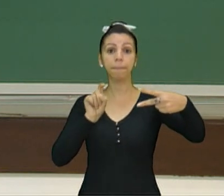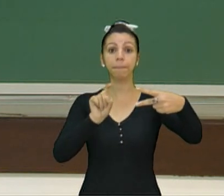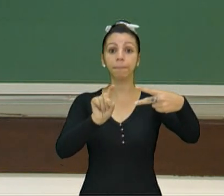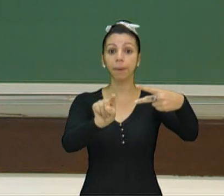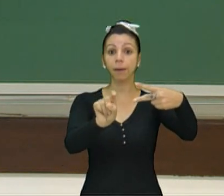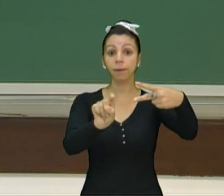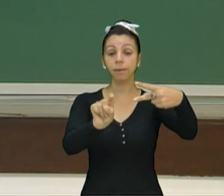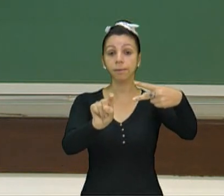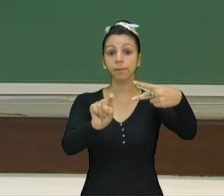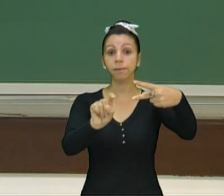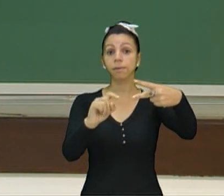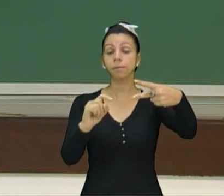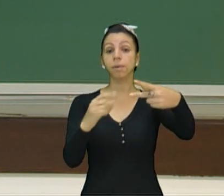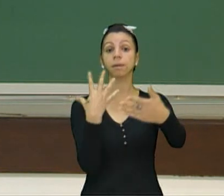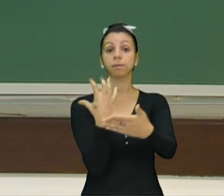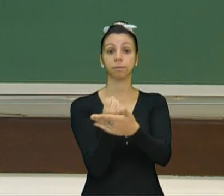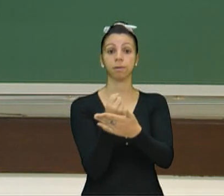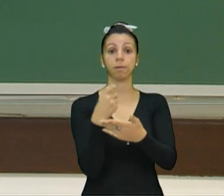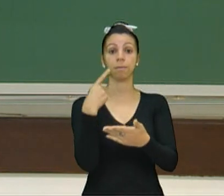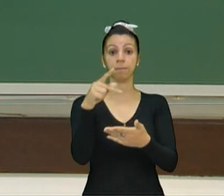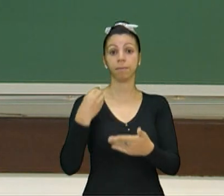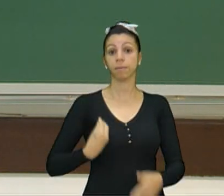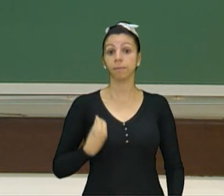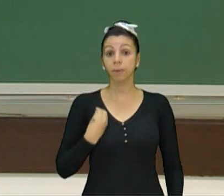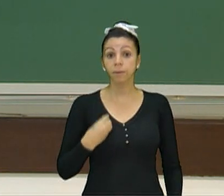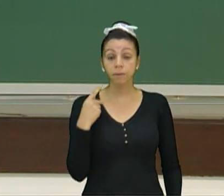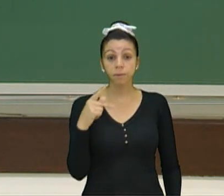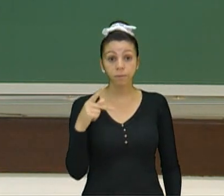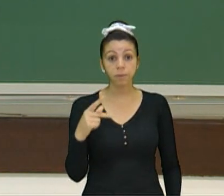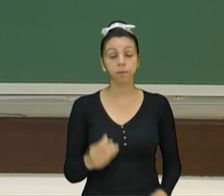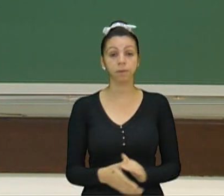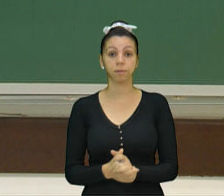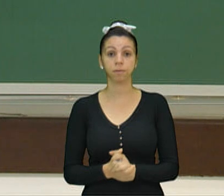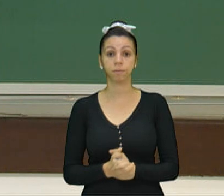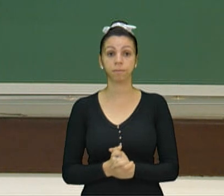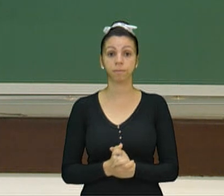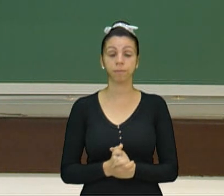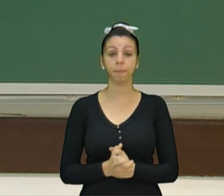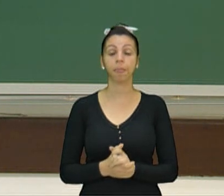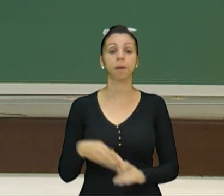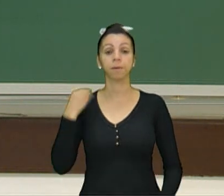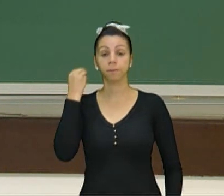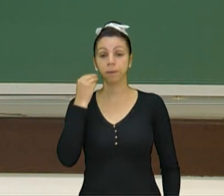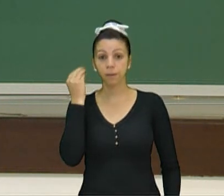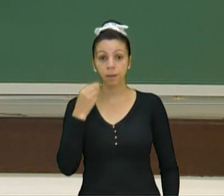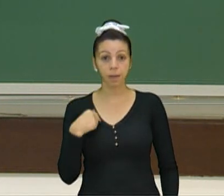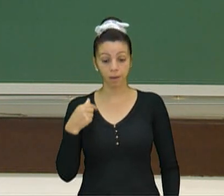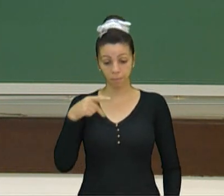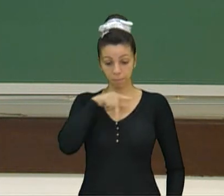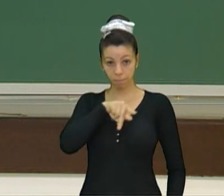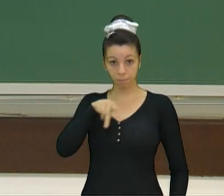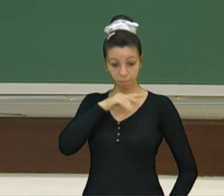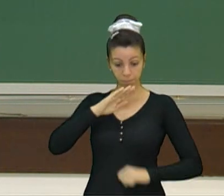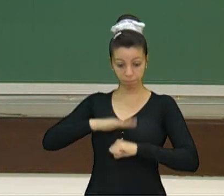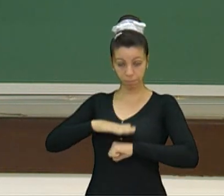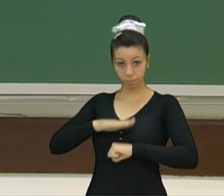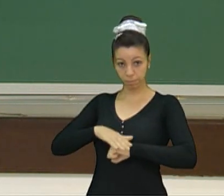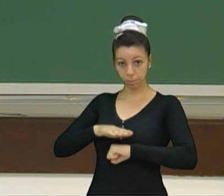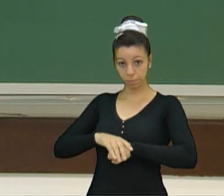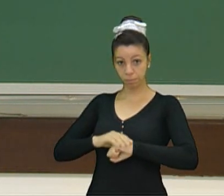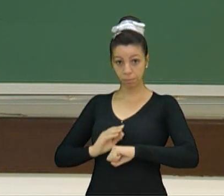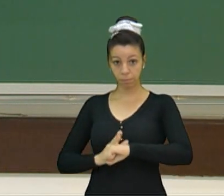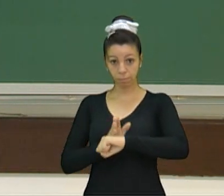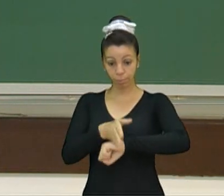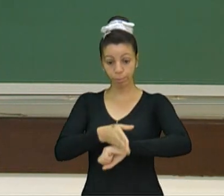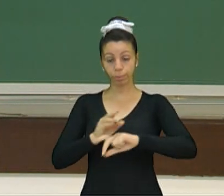que vocês possam marcar a presença, tá ok? Eu digo isso por experiência própria. Eu, como professor, quando tenho que dar conta do